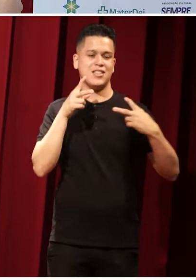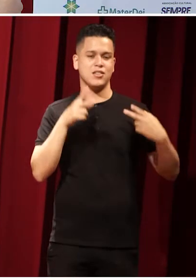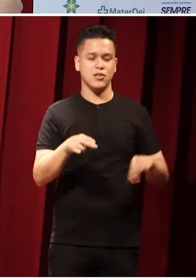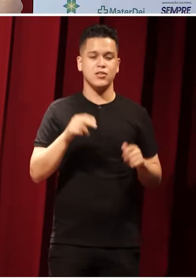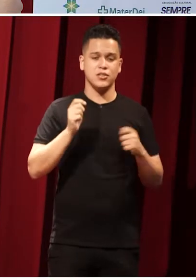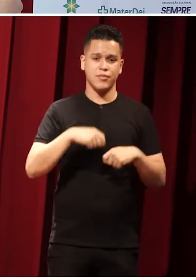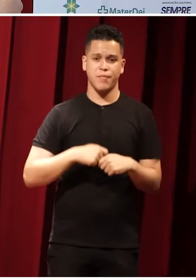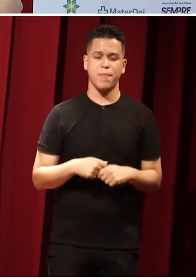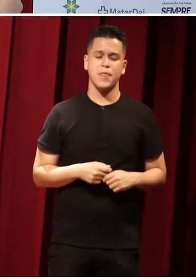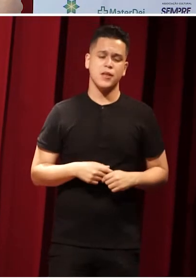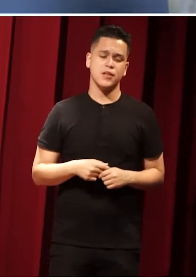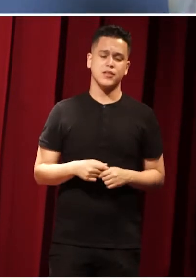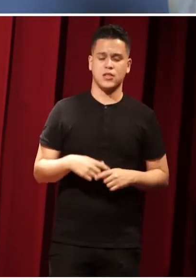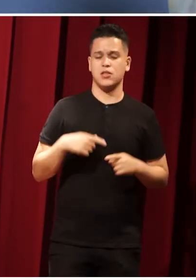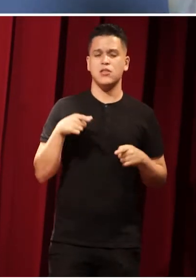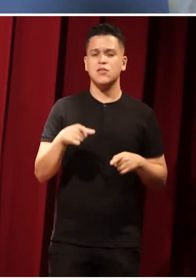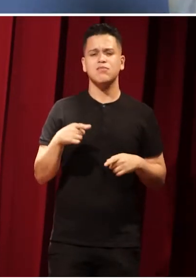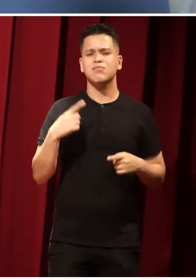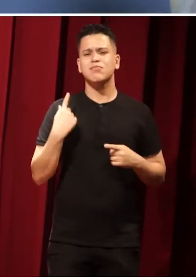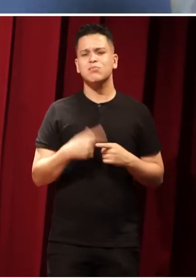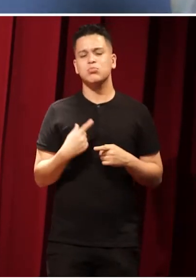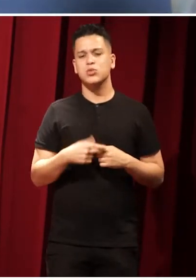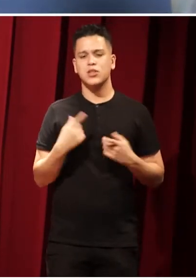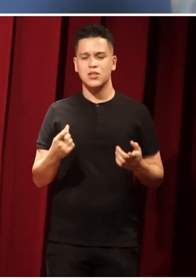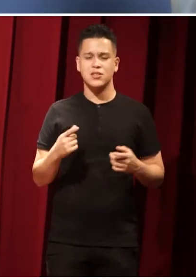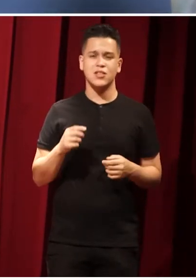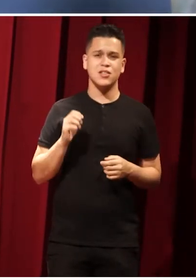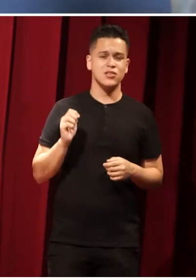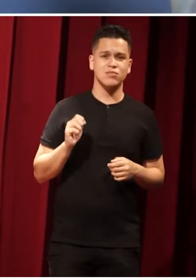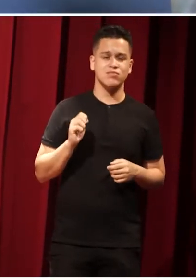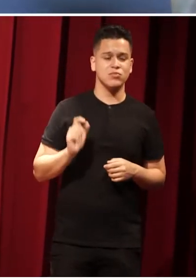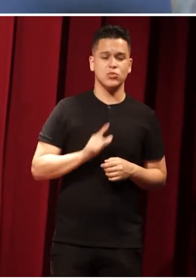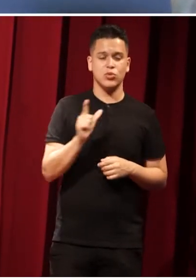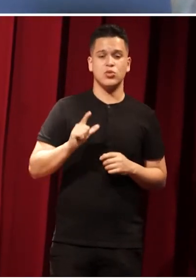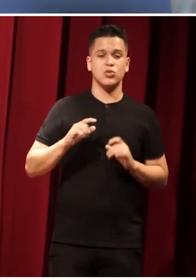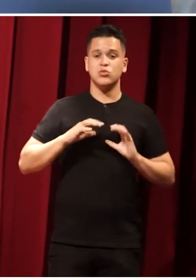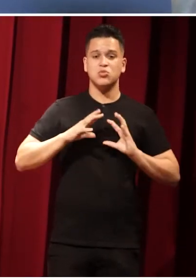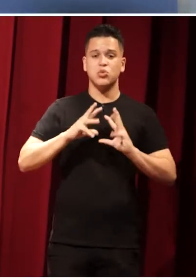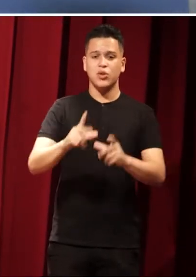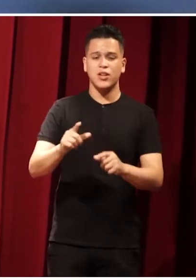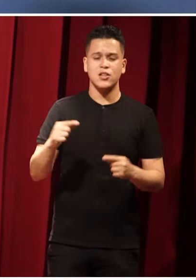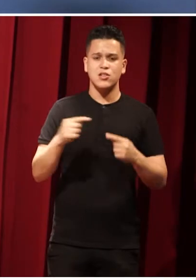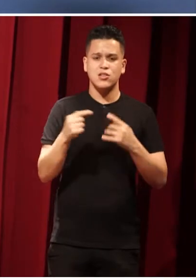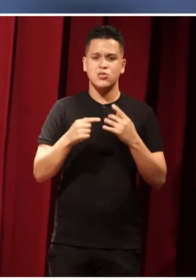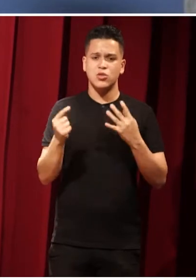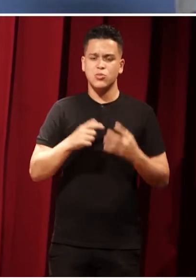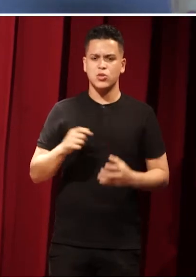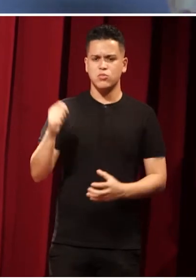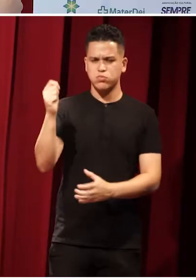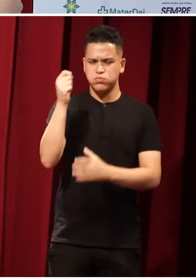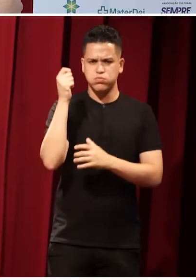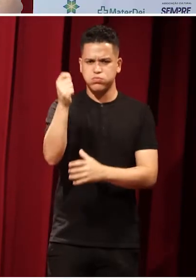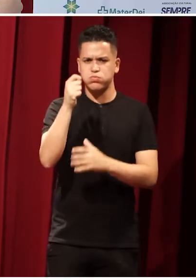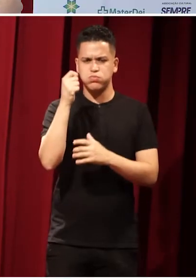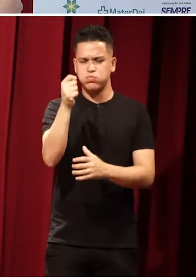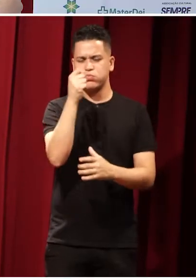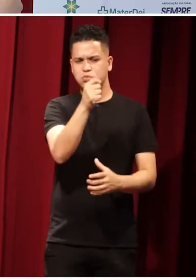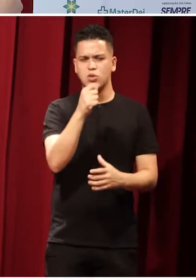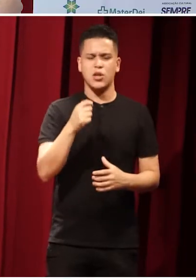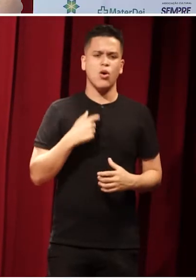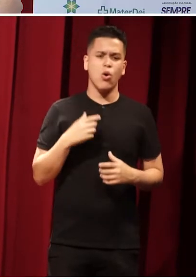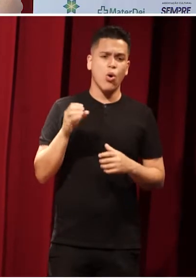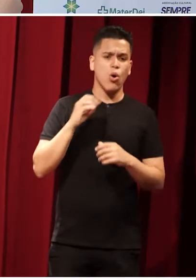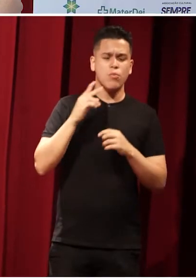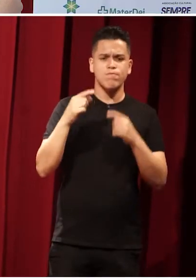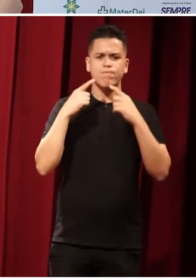originais desse ativismo. Claro, como todo ativismo em geral, os ativistas tendem a se ligar a